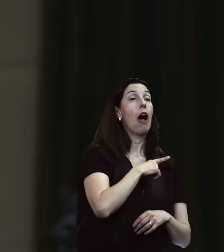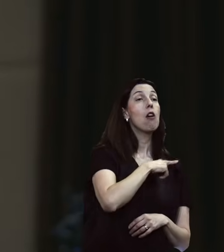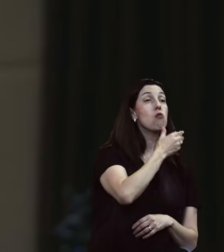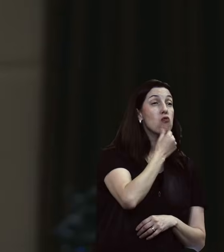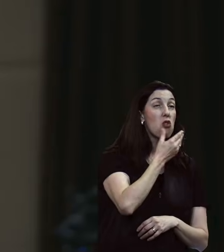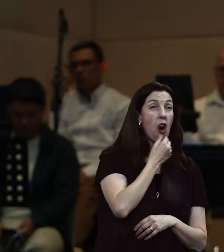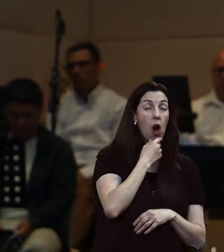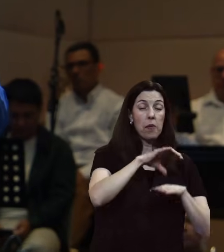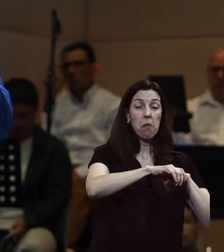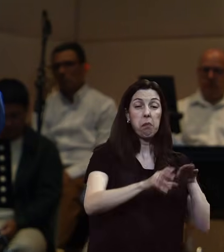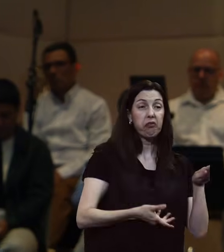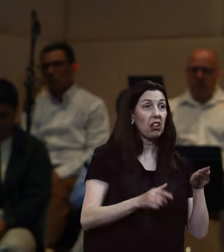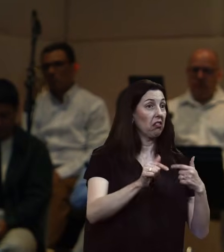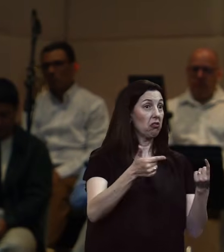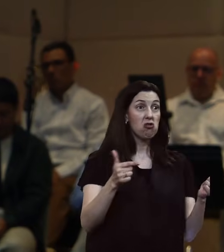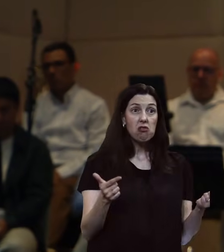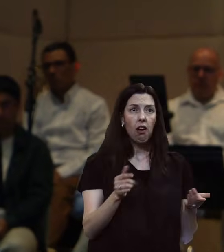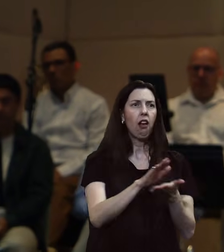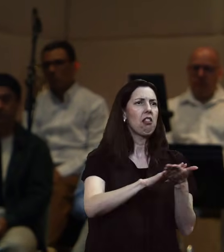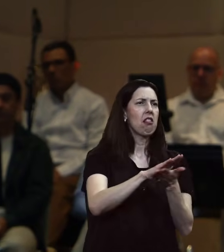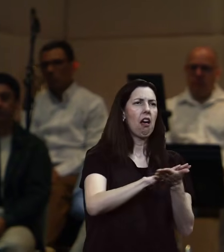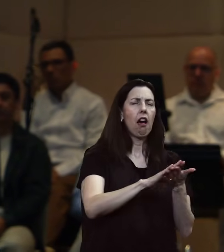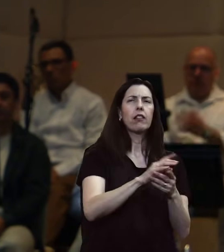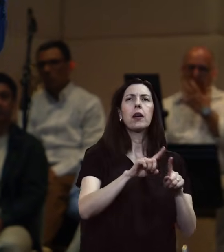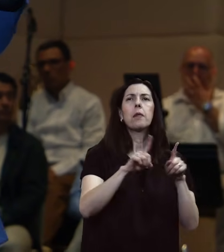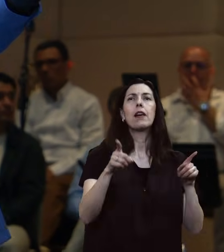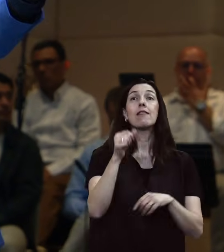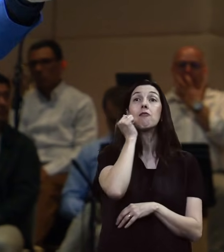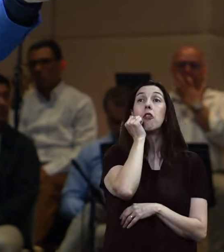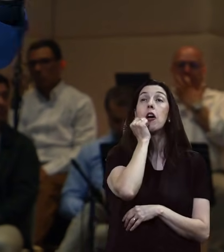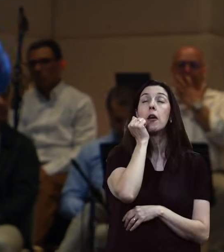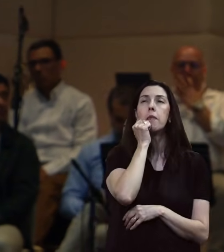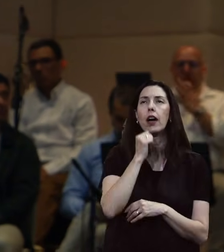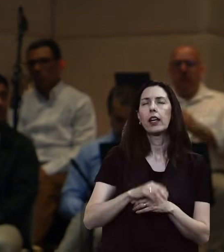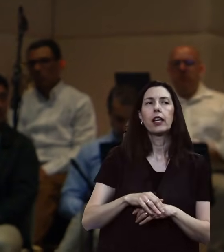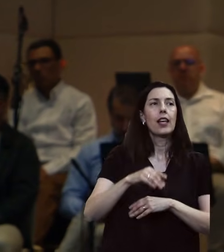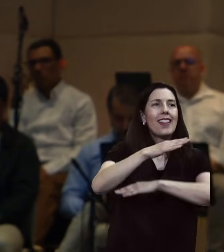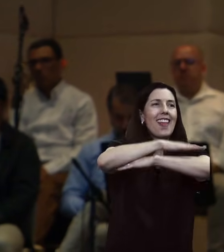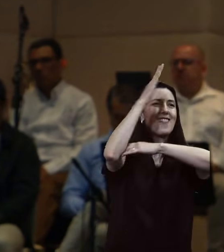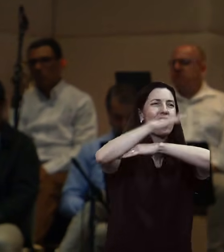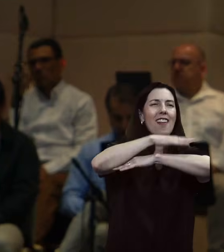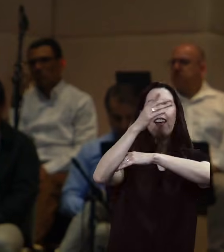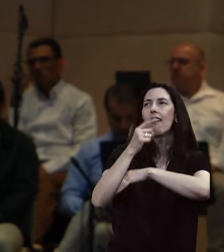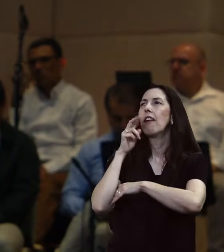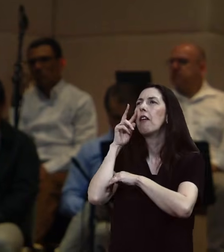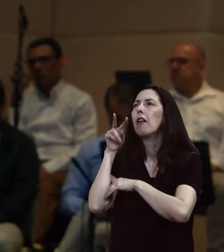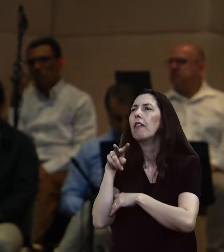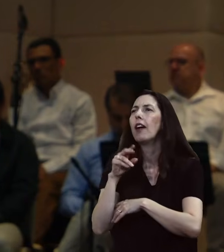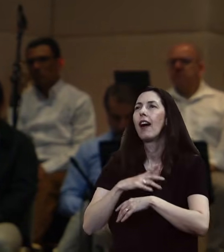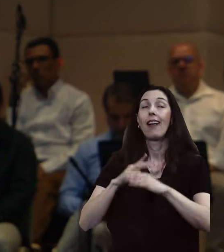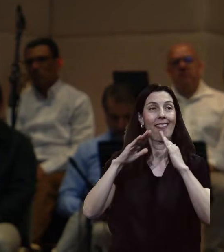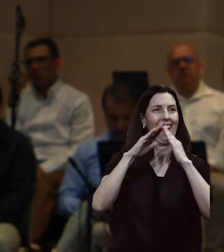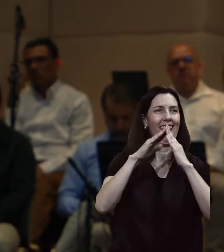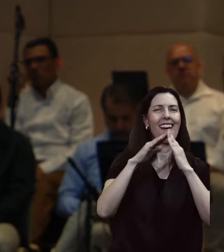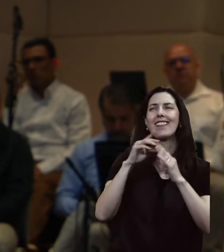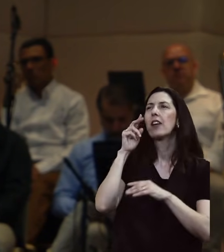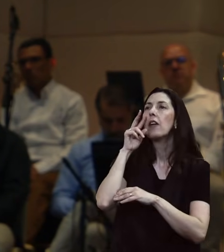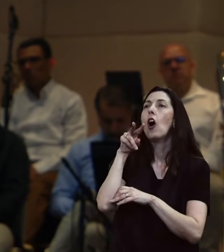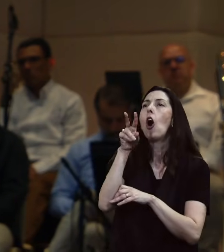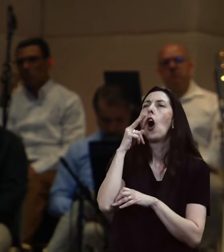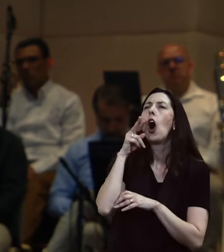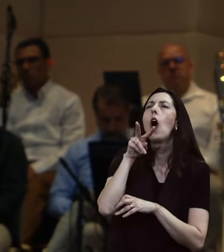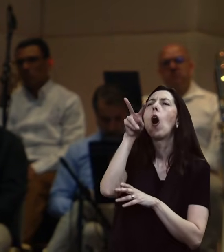descalço, e então a sua mãe colocava ele na janela da casa onde eles moravam, falava, olha